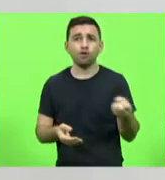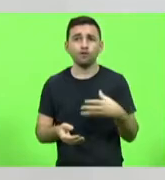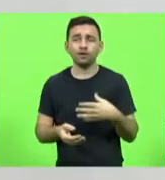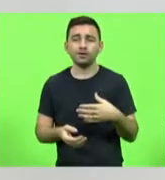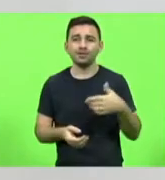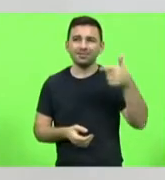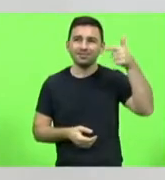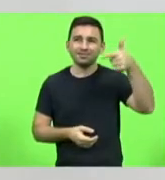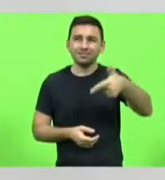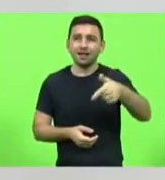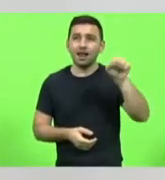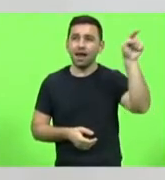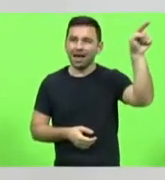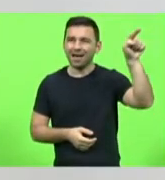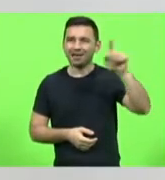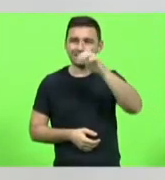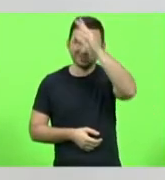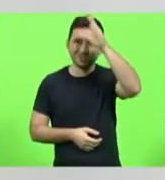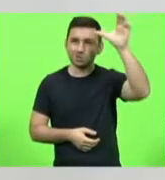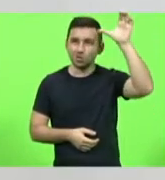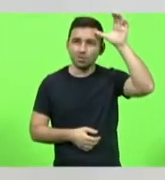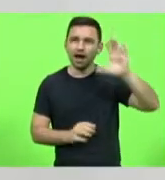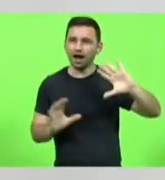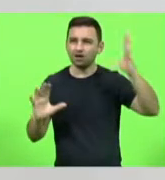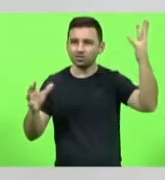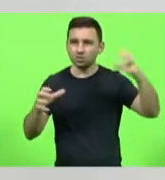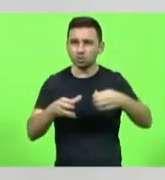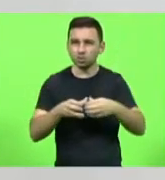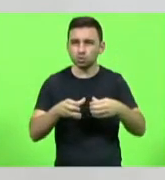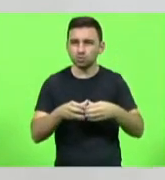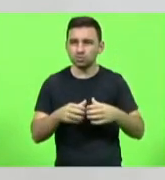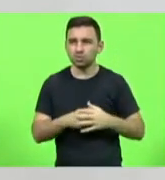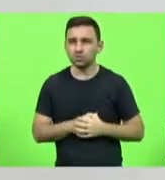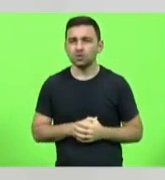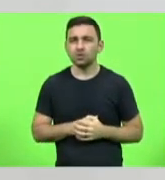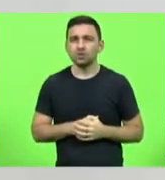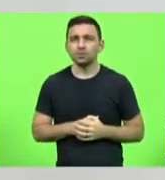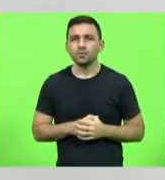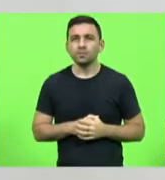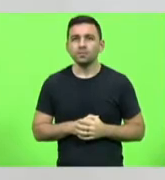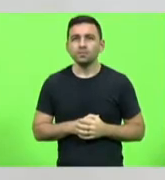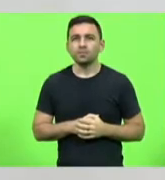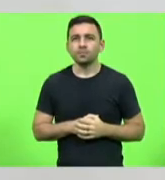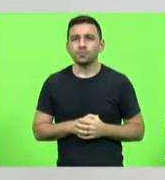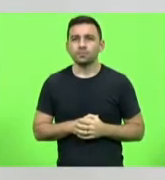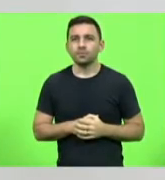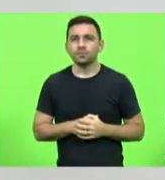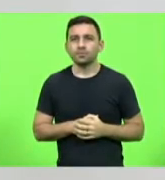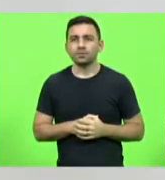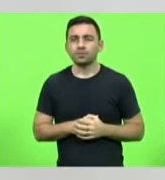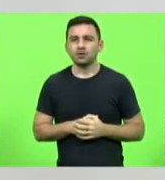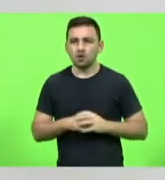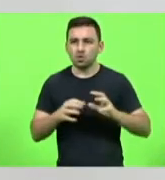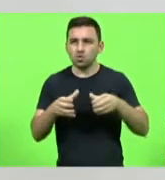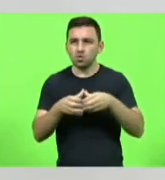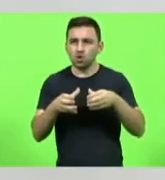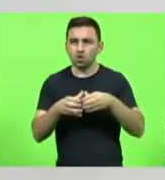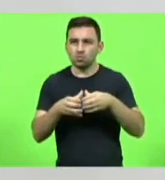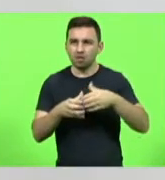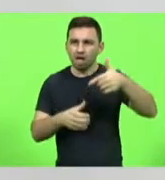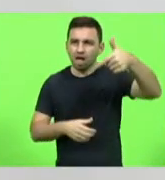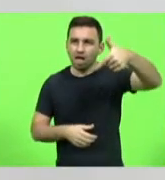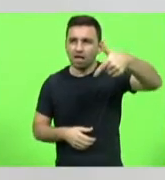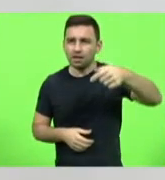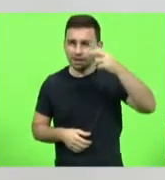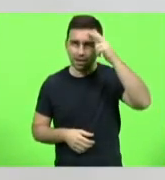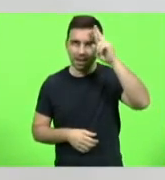em Criciúma, das ações ali do Novo Cangaço. Das ações do Novo Cangaço. Lembra que um dos